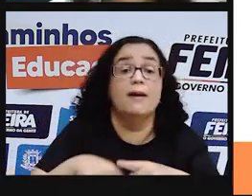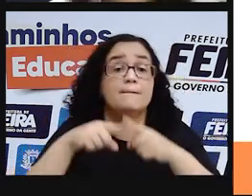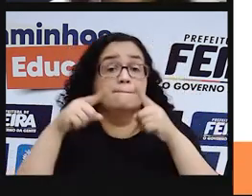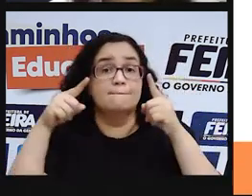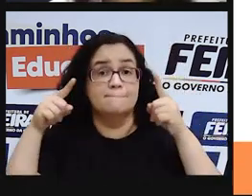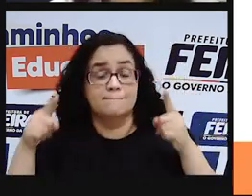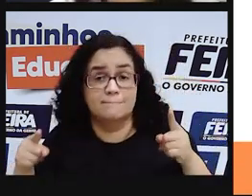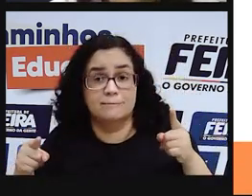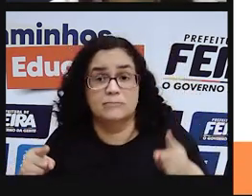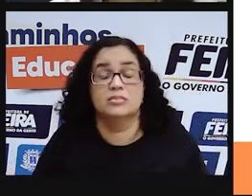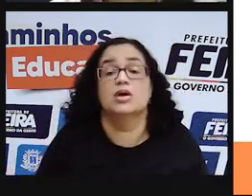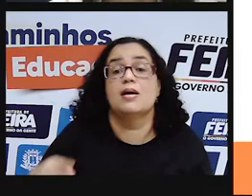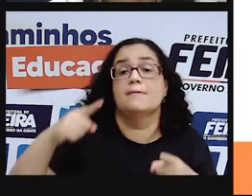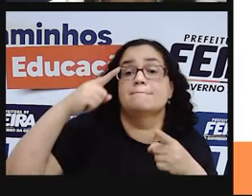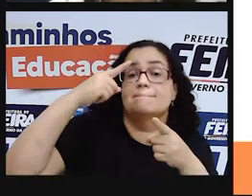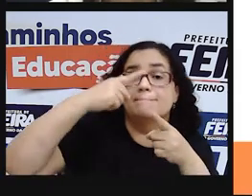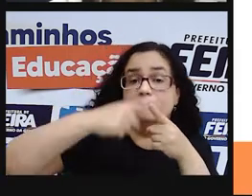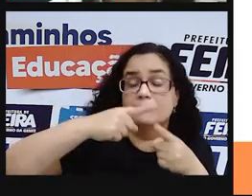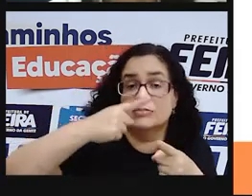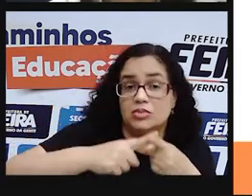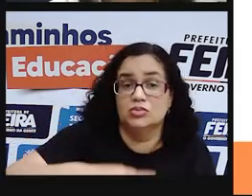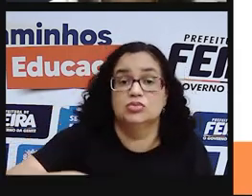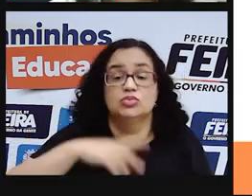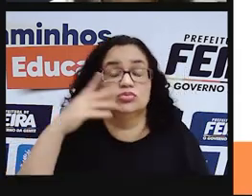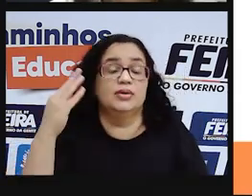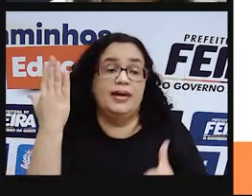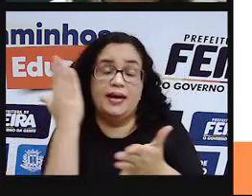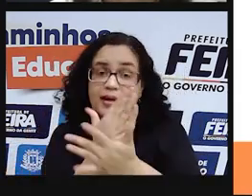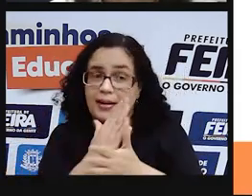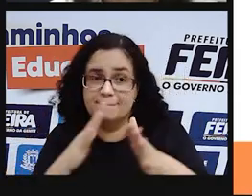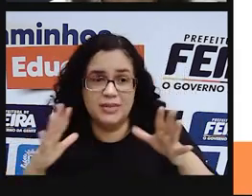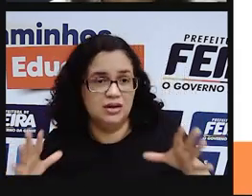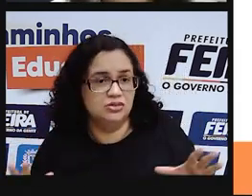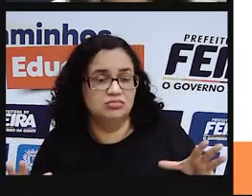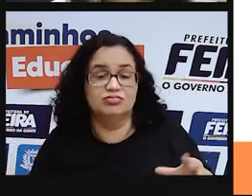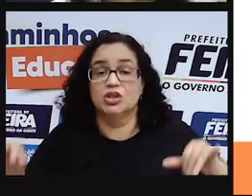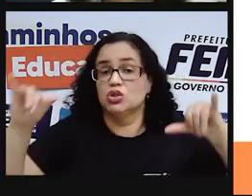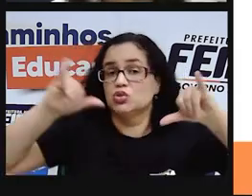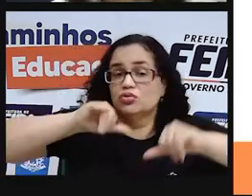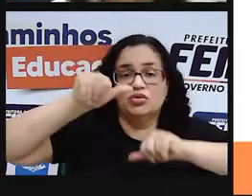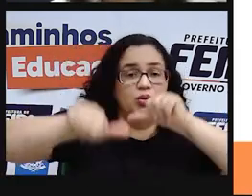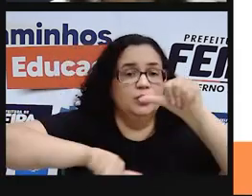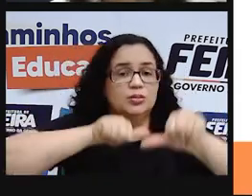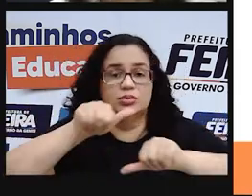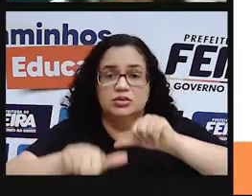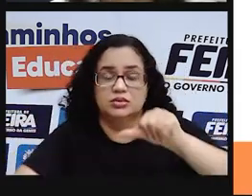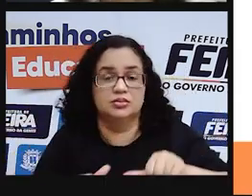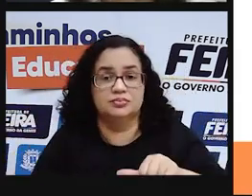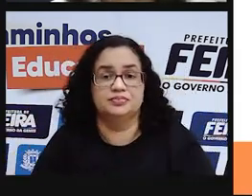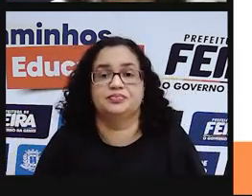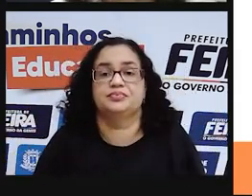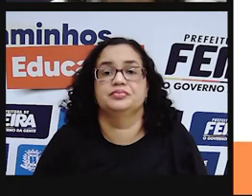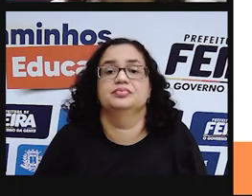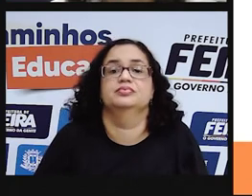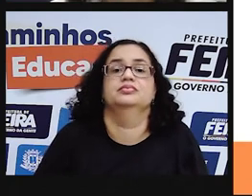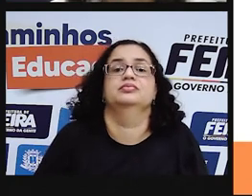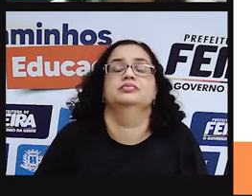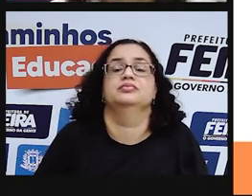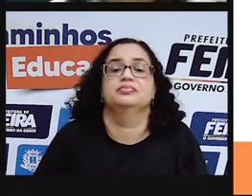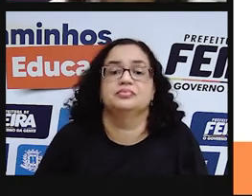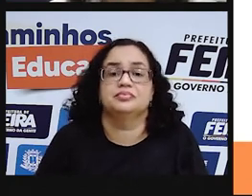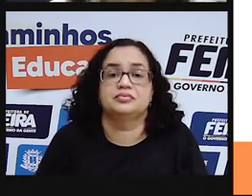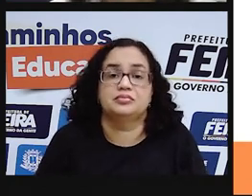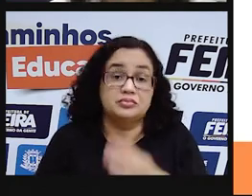sendo revitalizadas é porque foram um dia destruídas ou por que sofreram né com as ações de degradação de